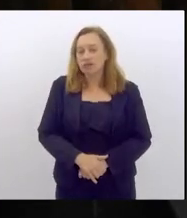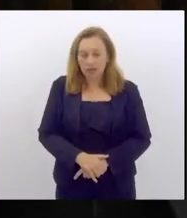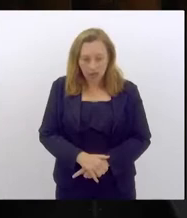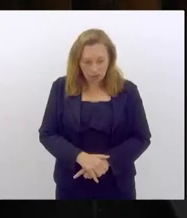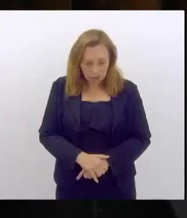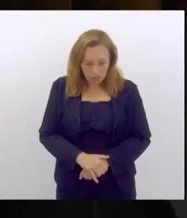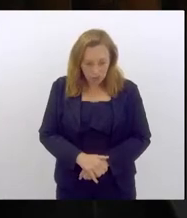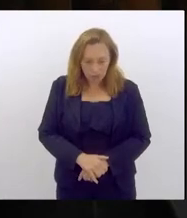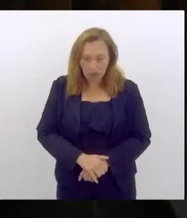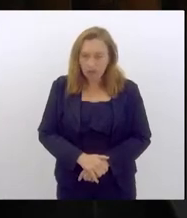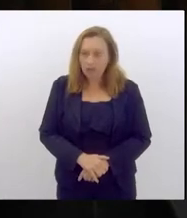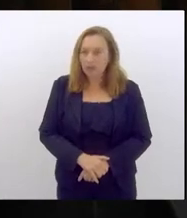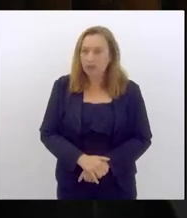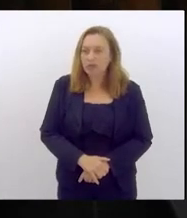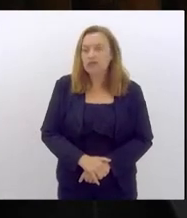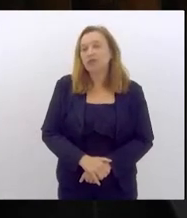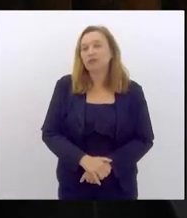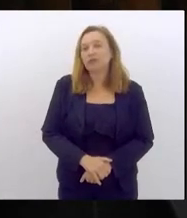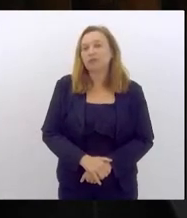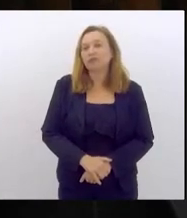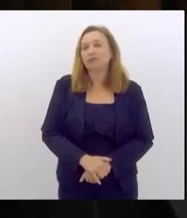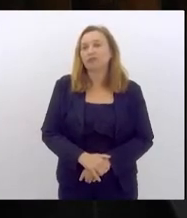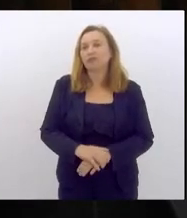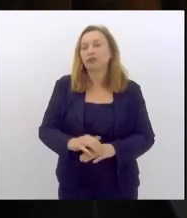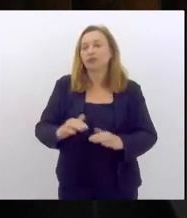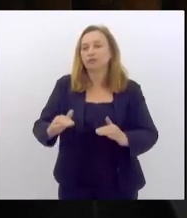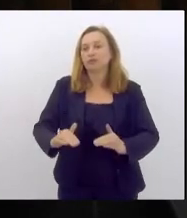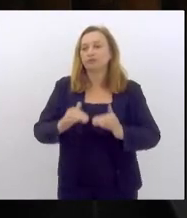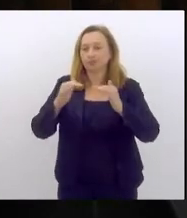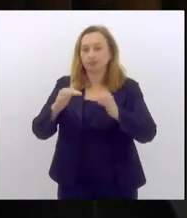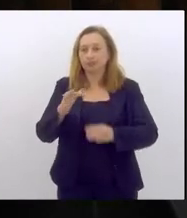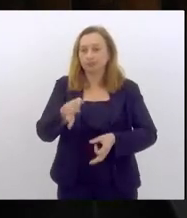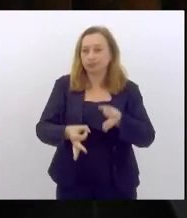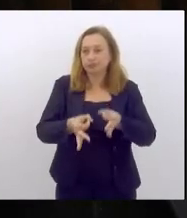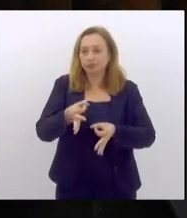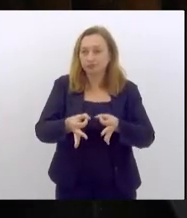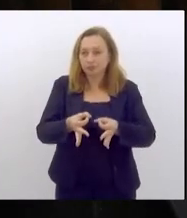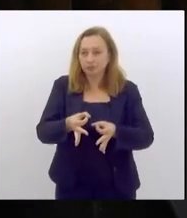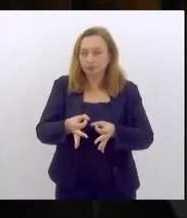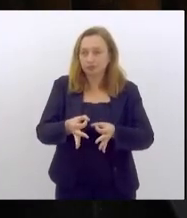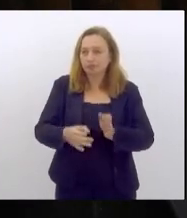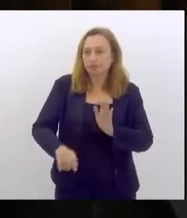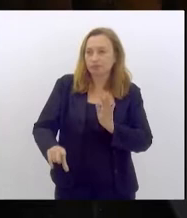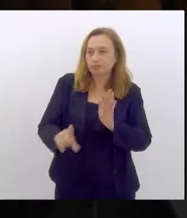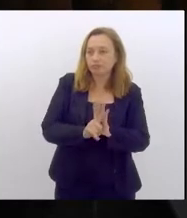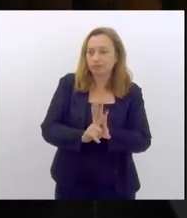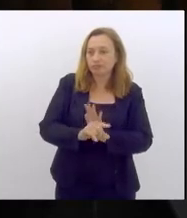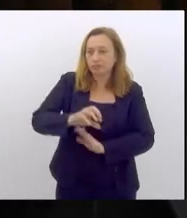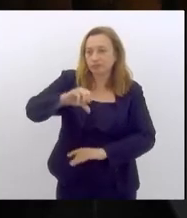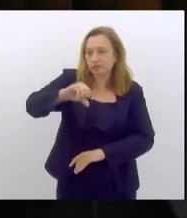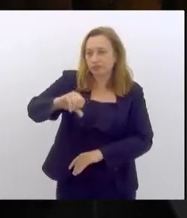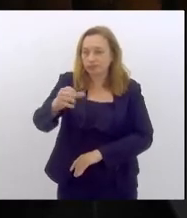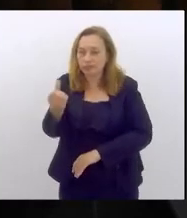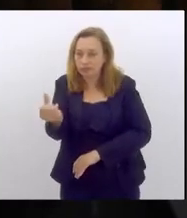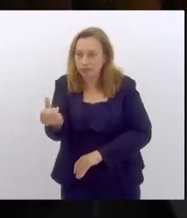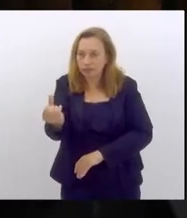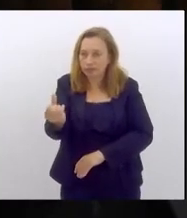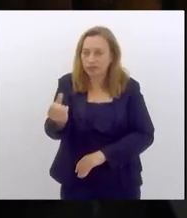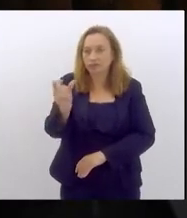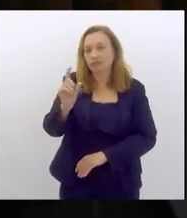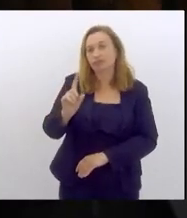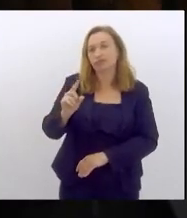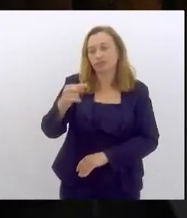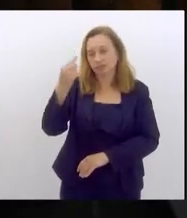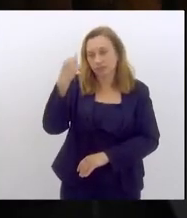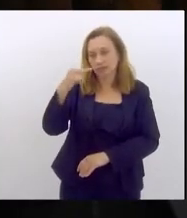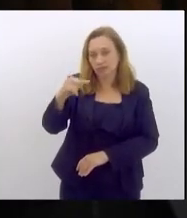do Supremo Tribunal Federal em relação à lei de 96, que ele